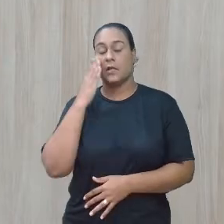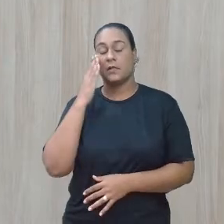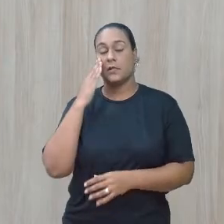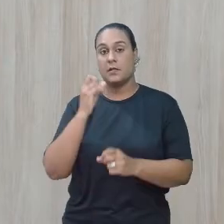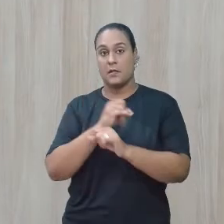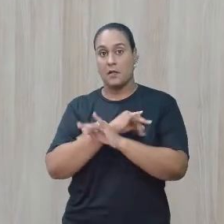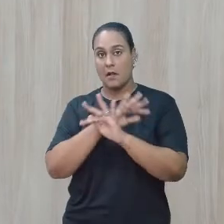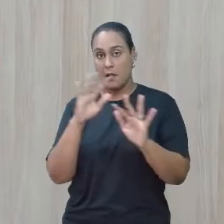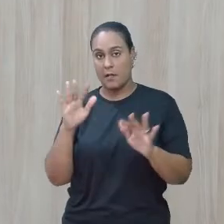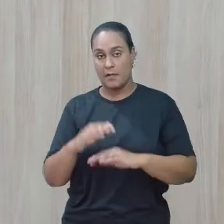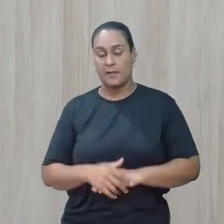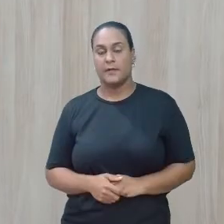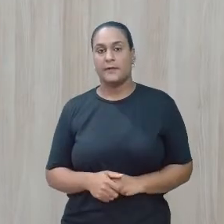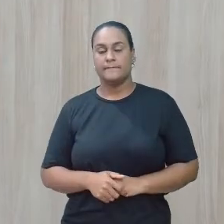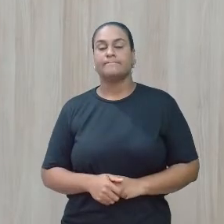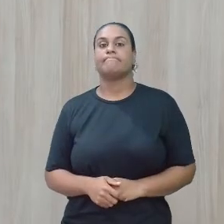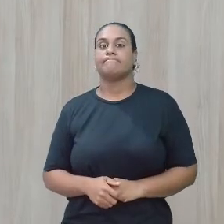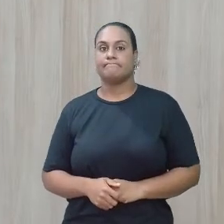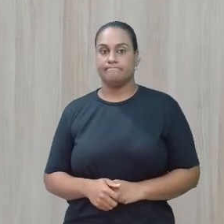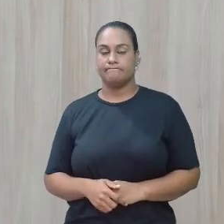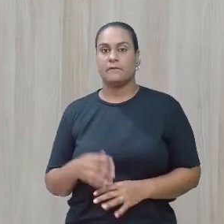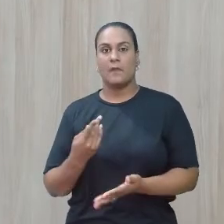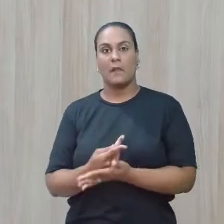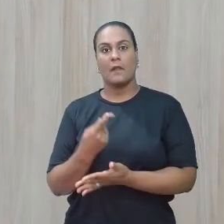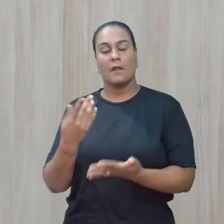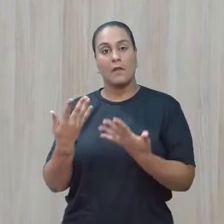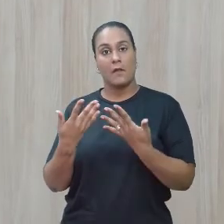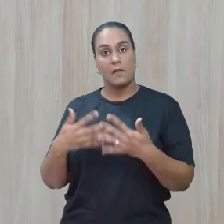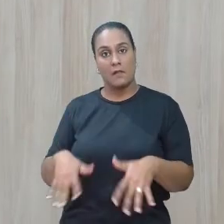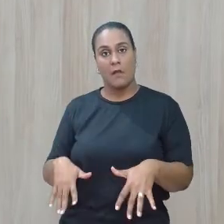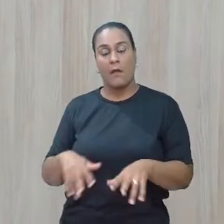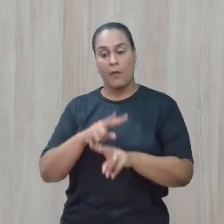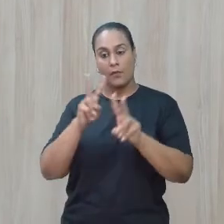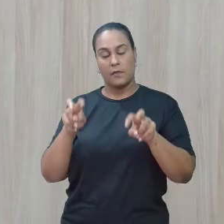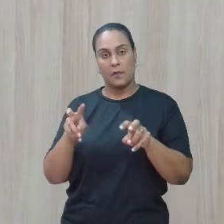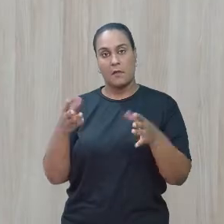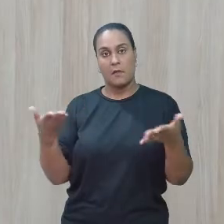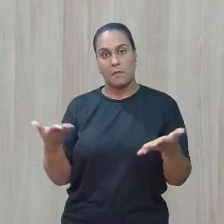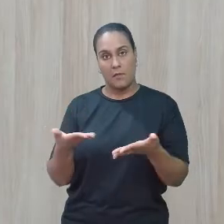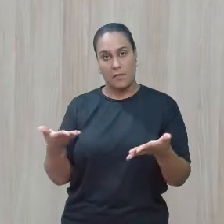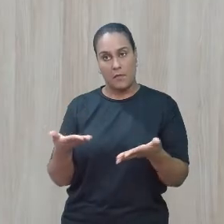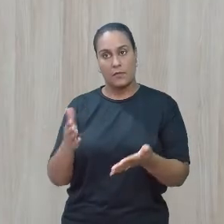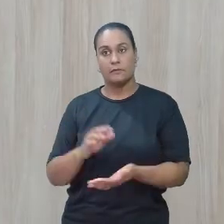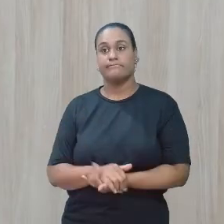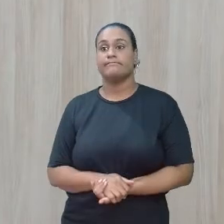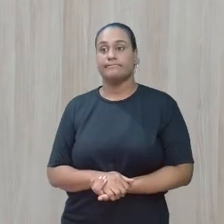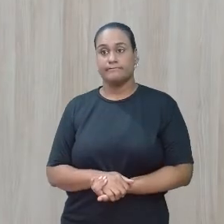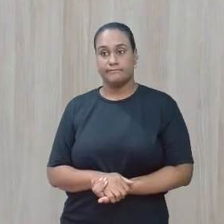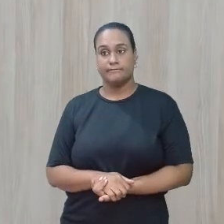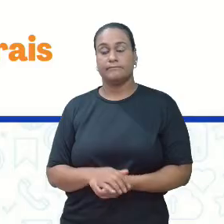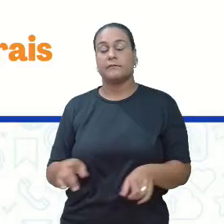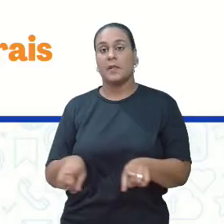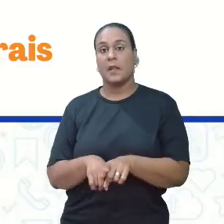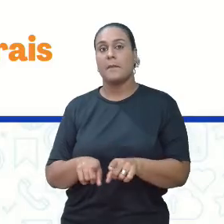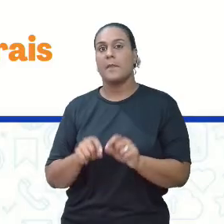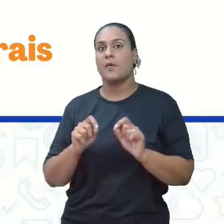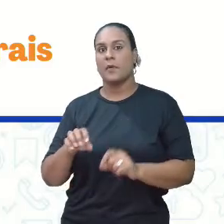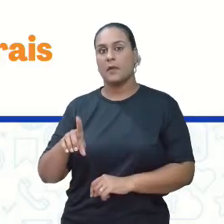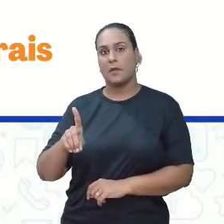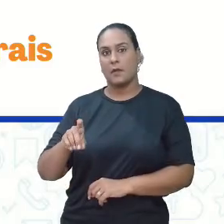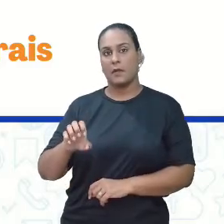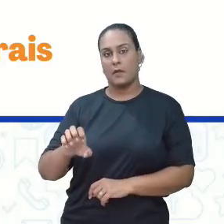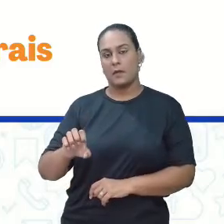melhor um pouquinho. Então, os fenômenos naturais, que é o tema da aula de hoje, eles também são chamados, né, de